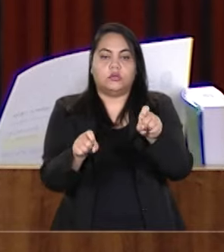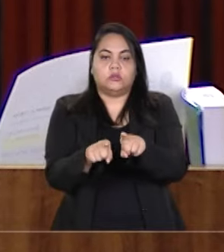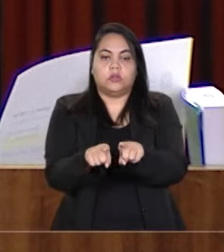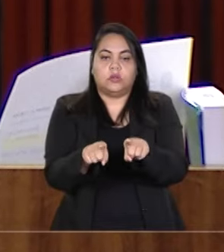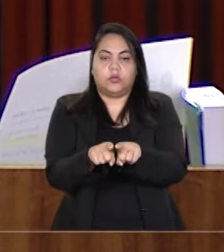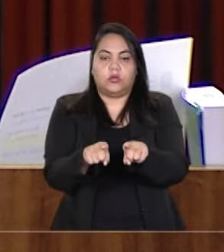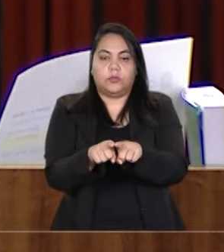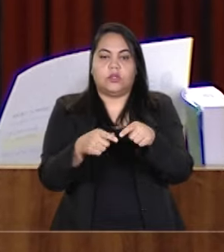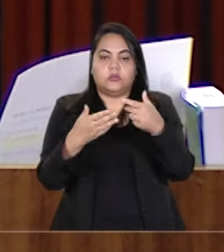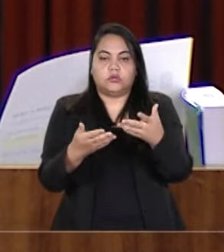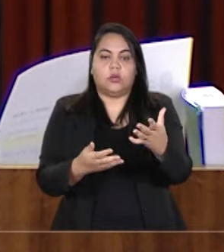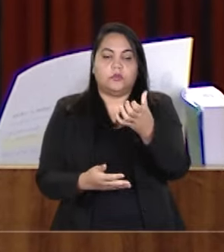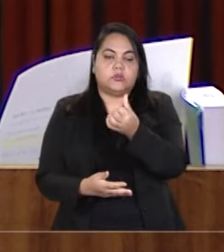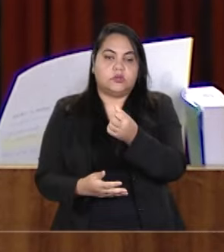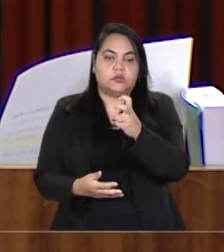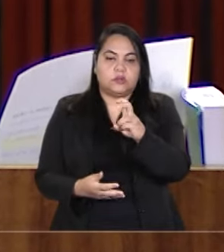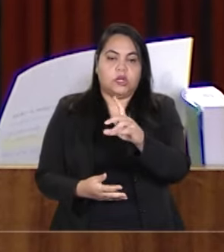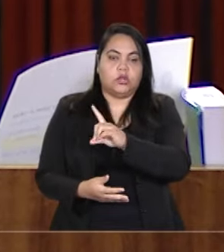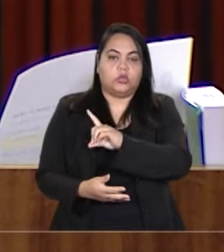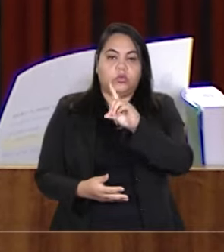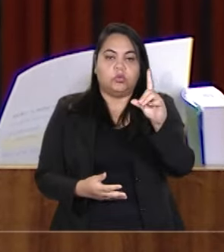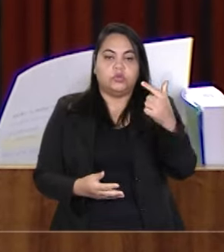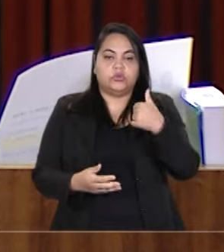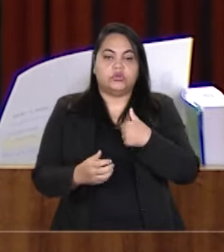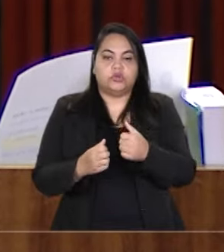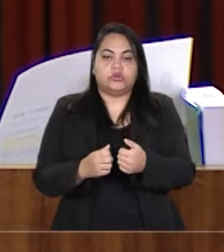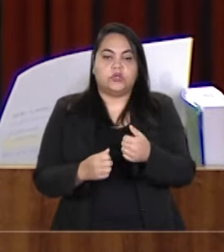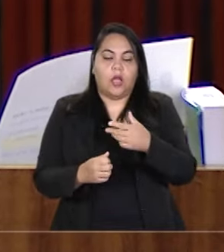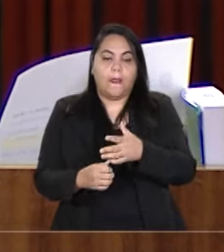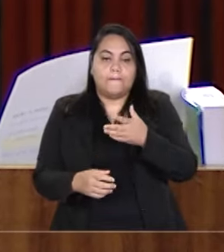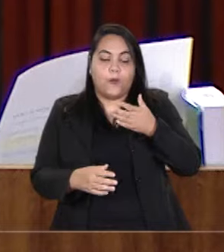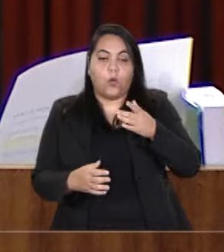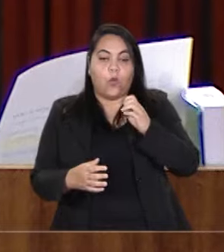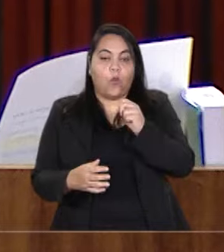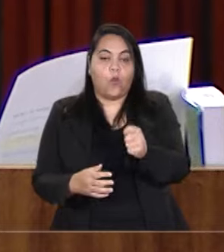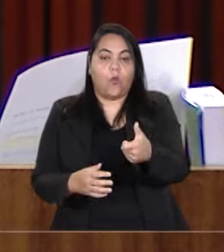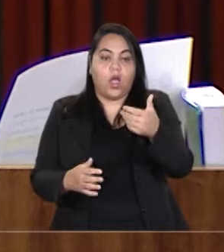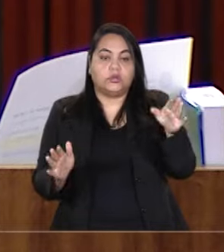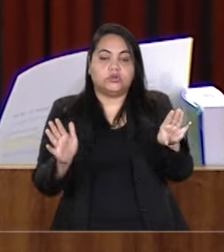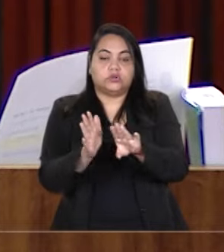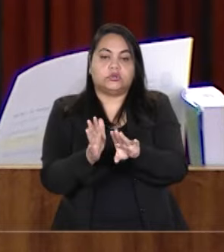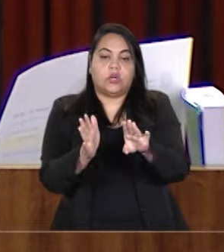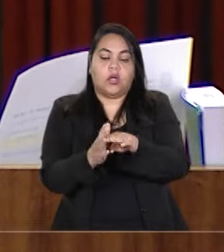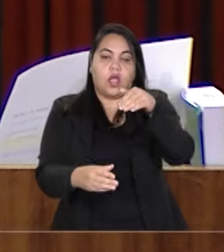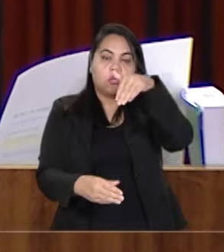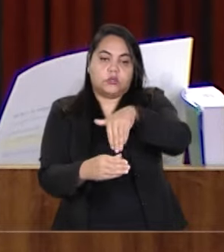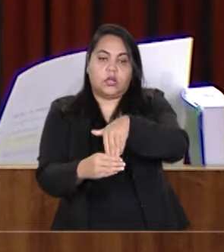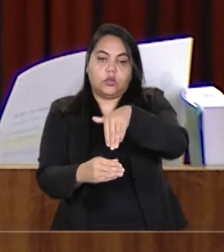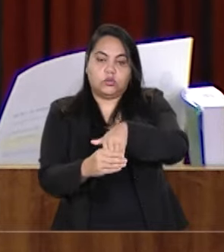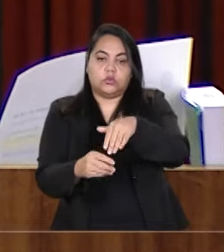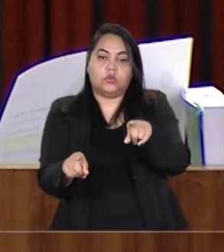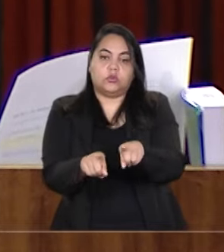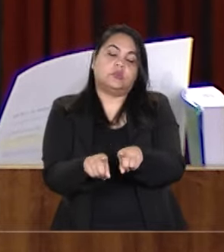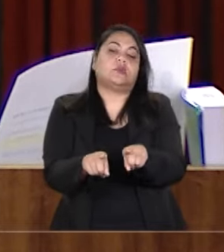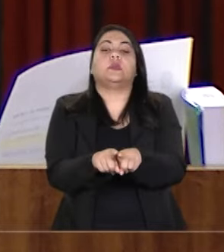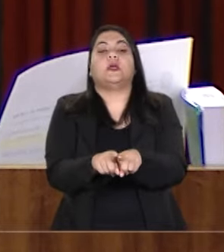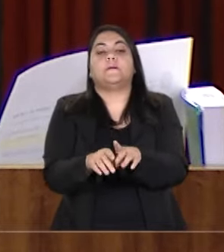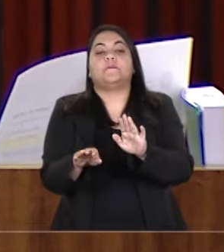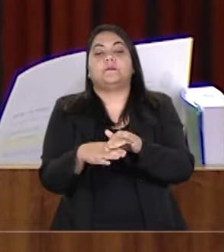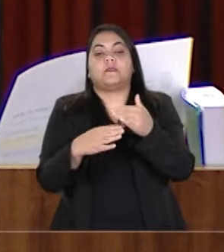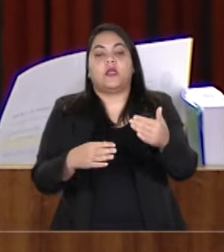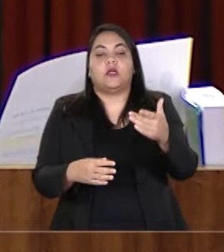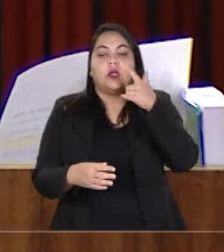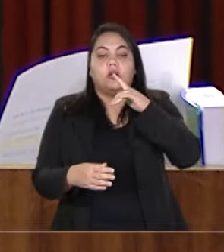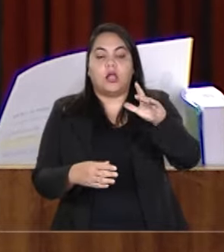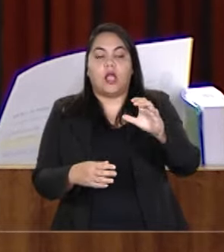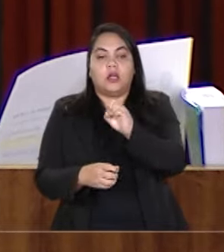estamos há 65 dias das eleições, começamos, portanto, o semestre com um foco muito específico de garantir à